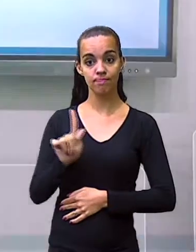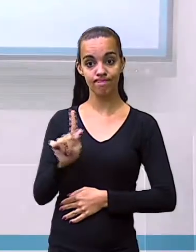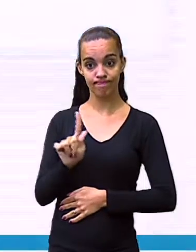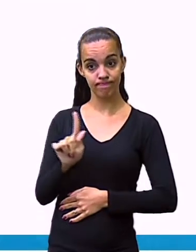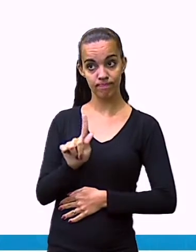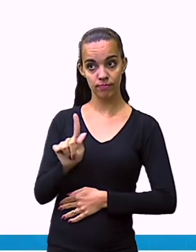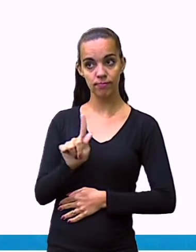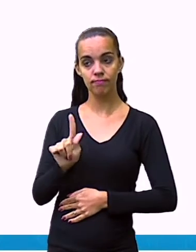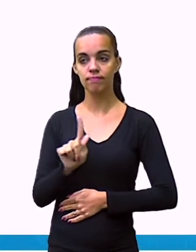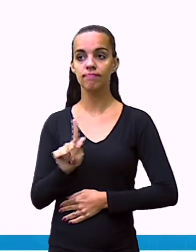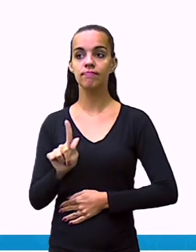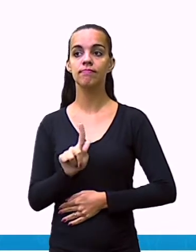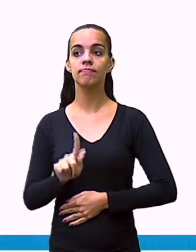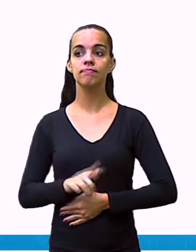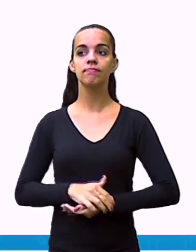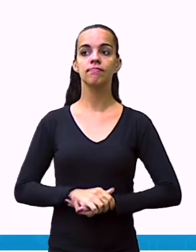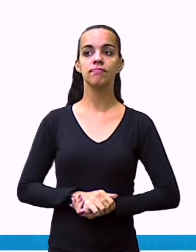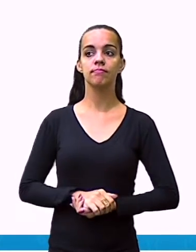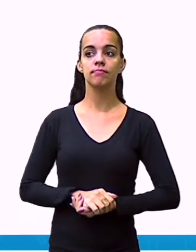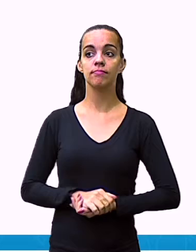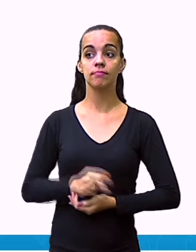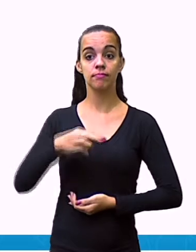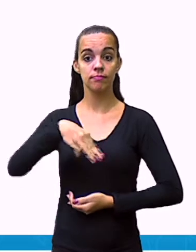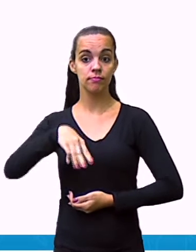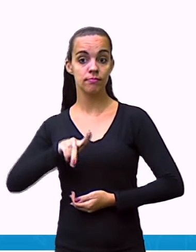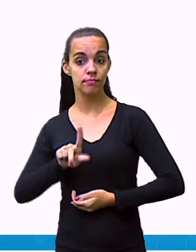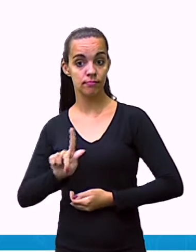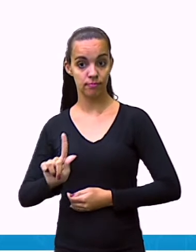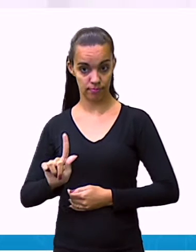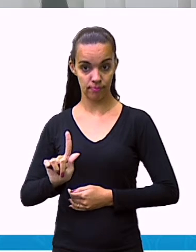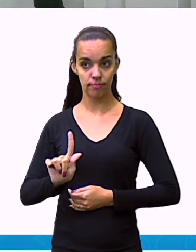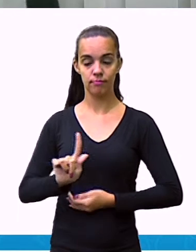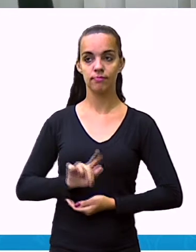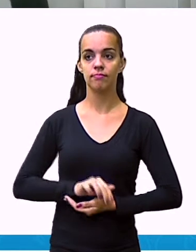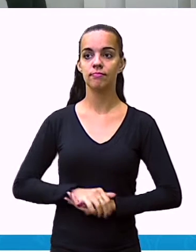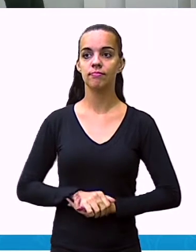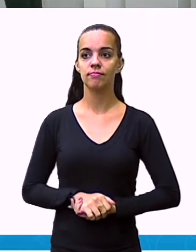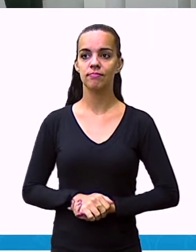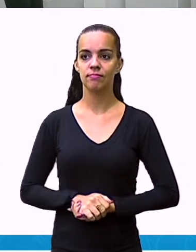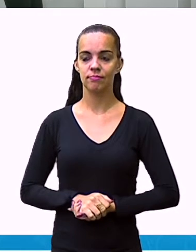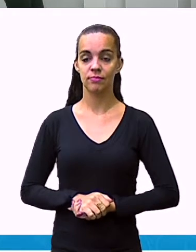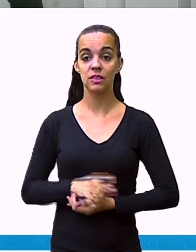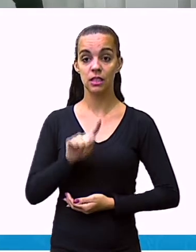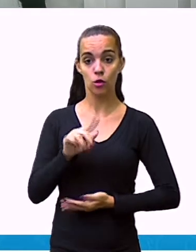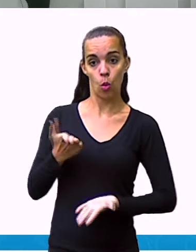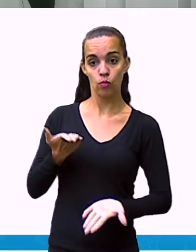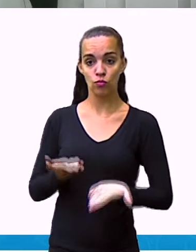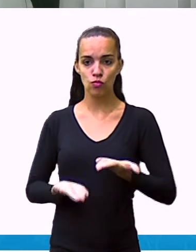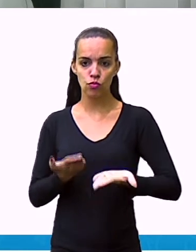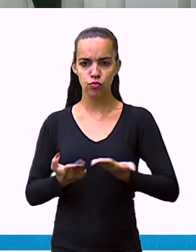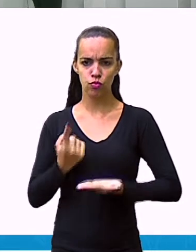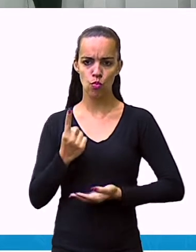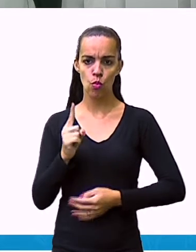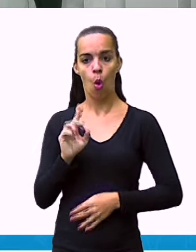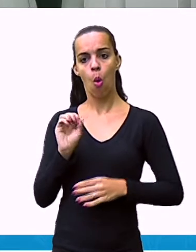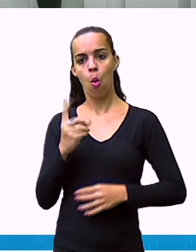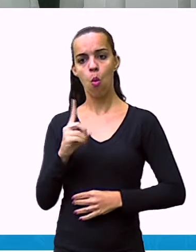grama miligrama e Tonelada